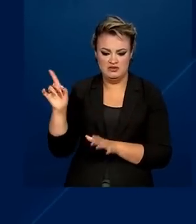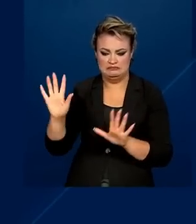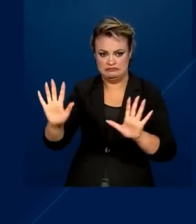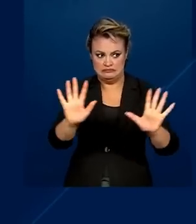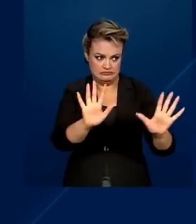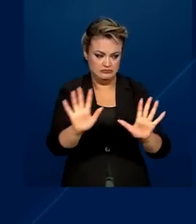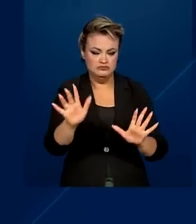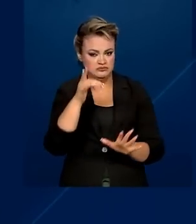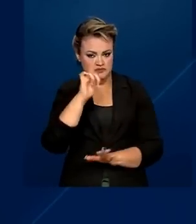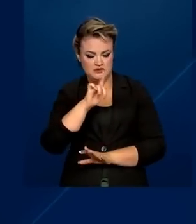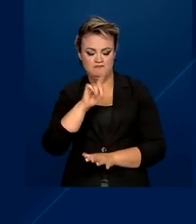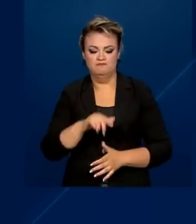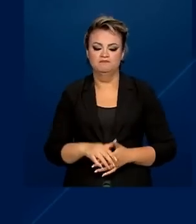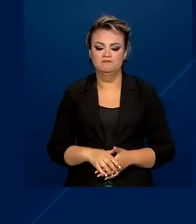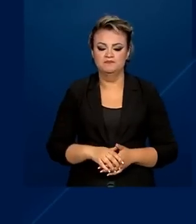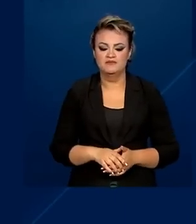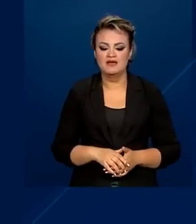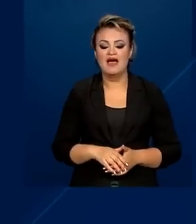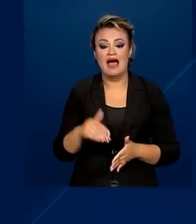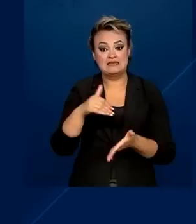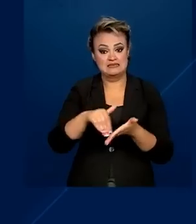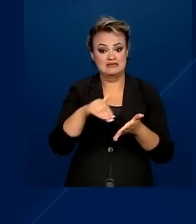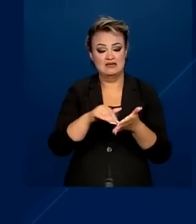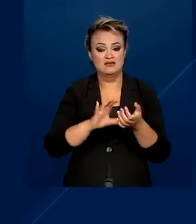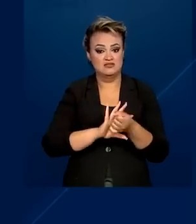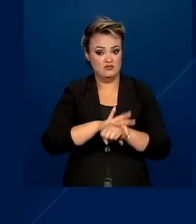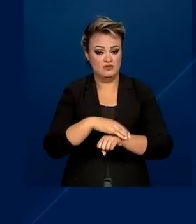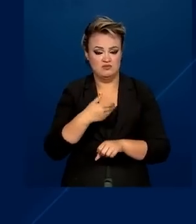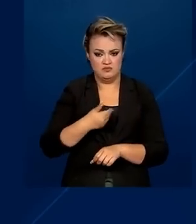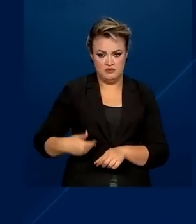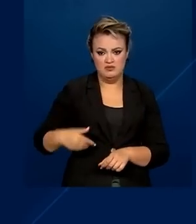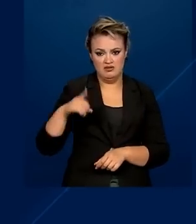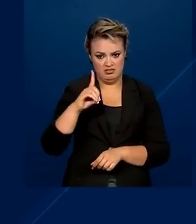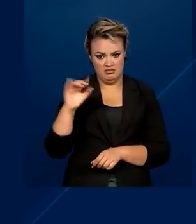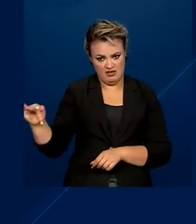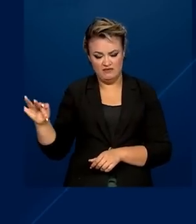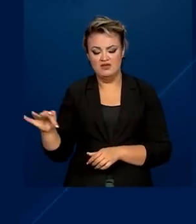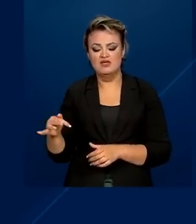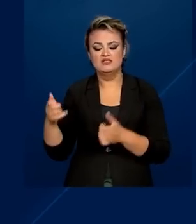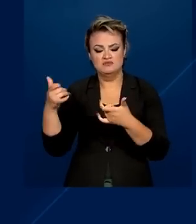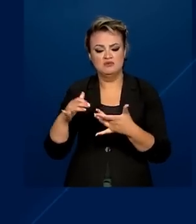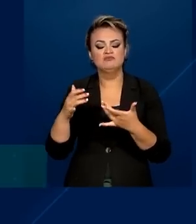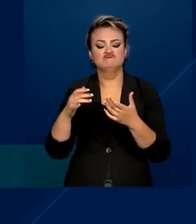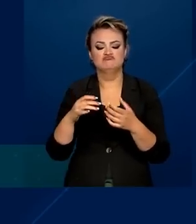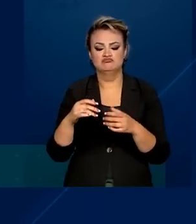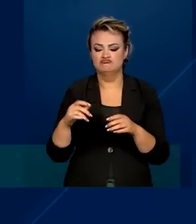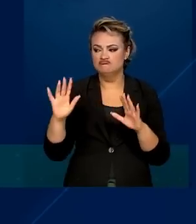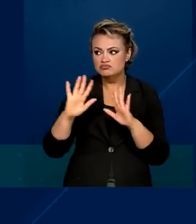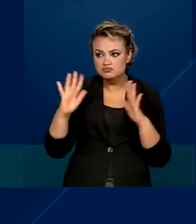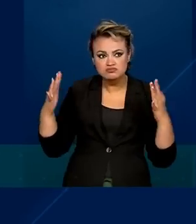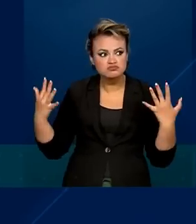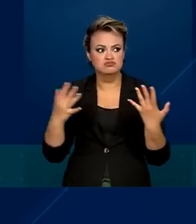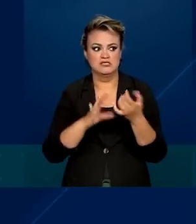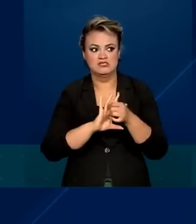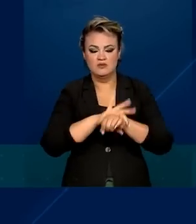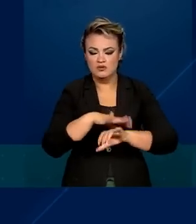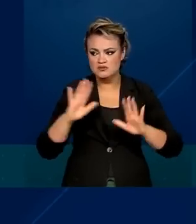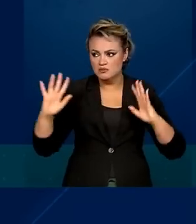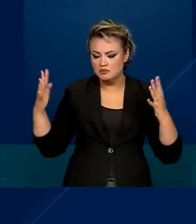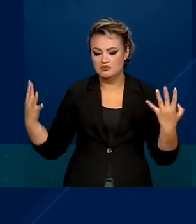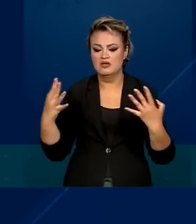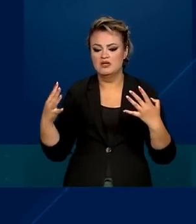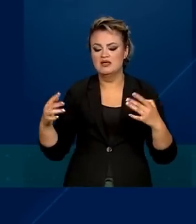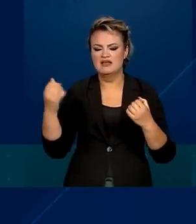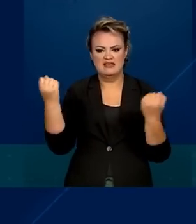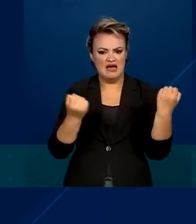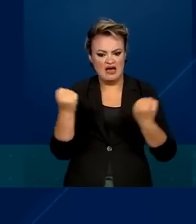antidemocráticos a polícia precisou usar balas de borracha e bombas de gás lacrimogêneo para tentar dispensar a multidão o